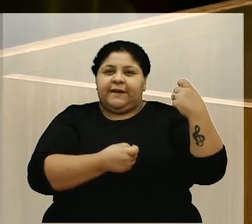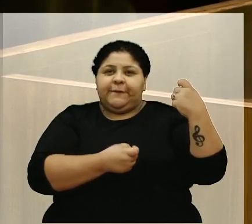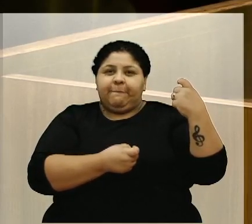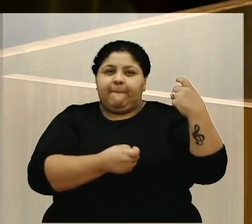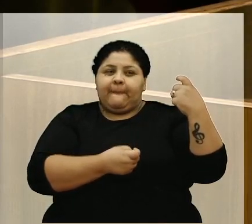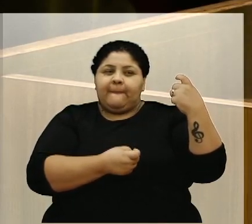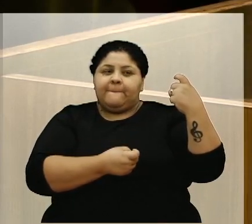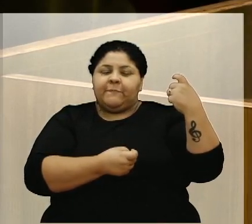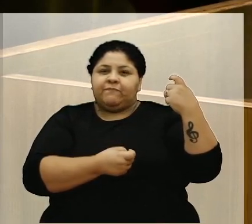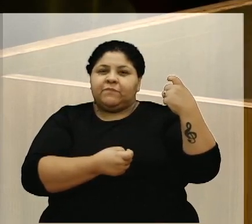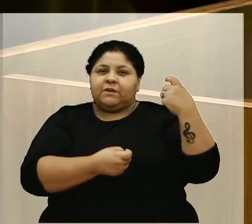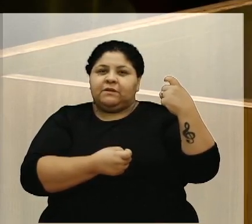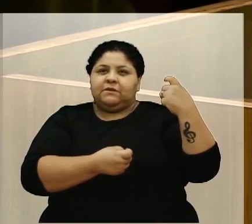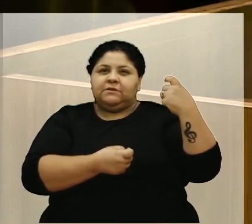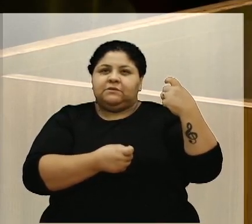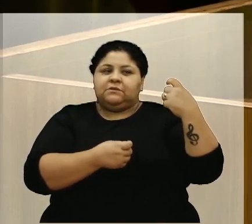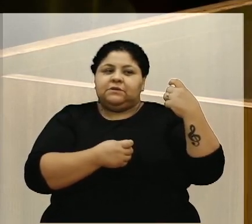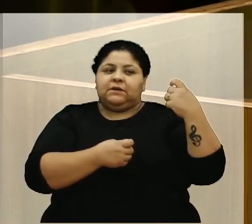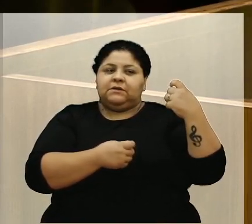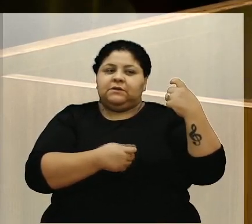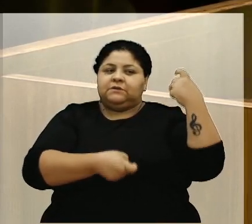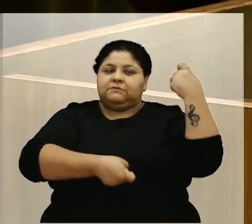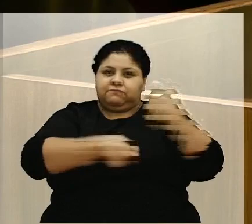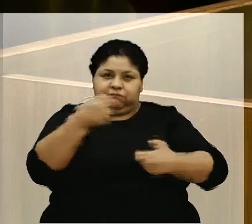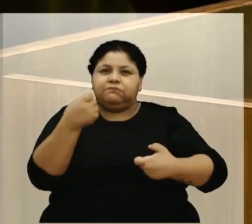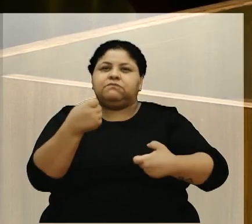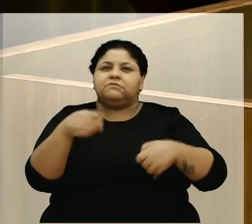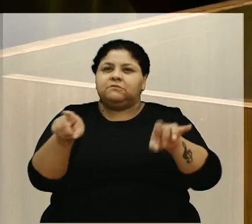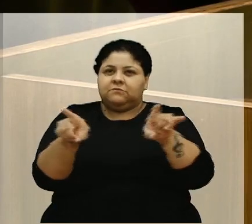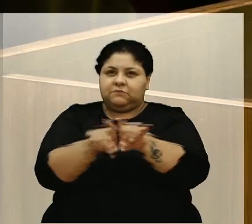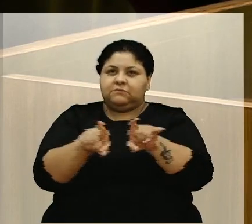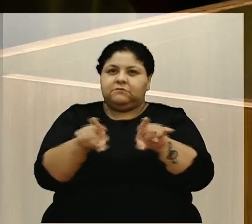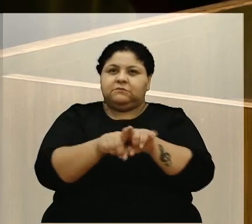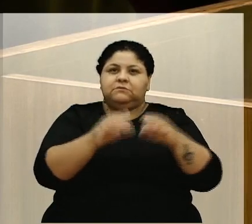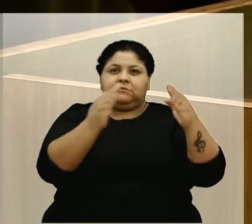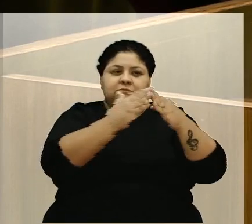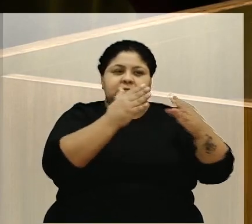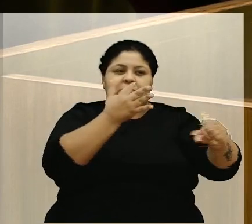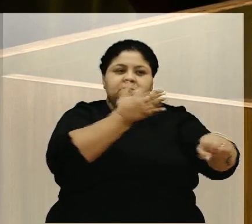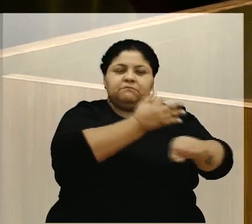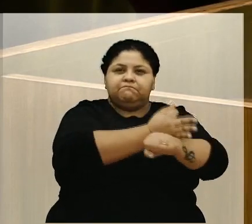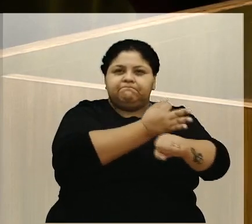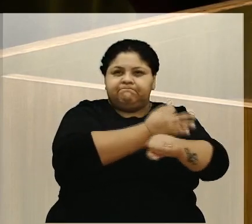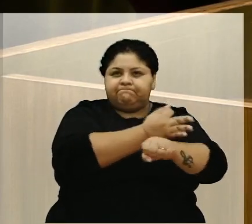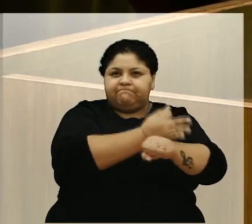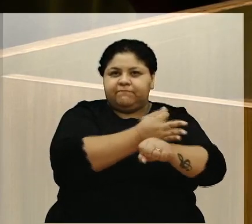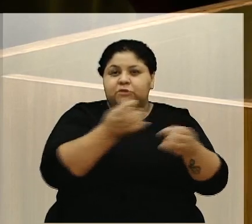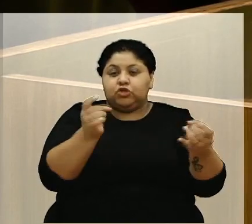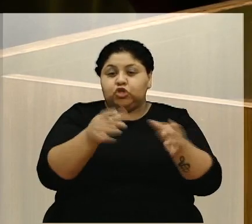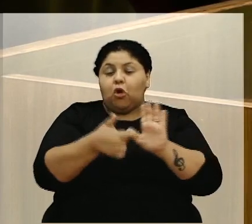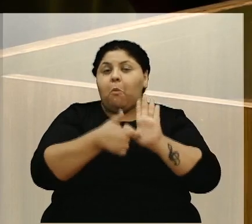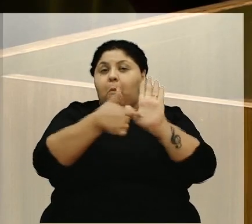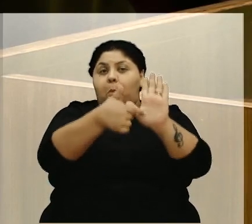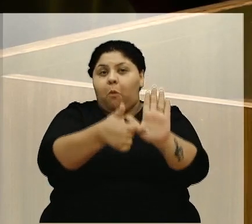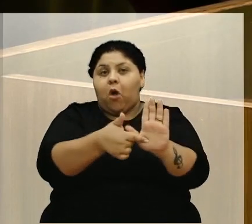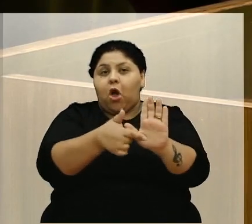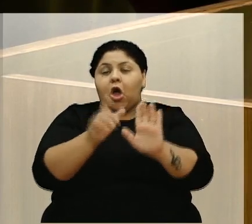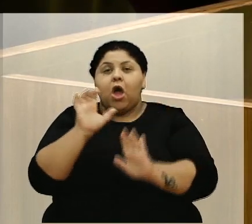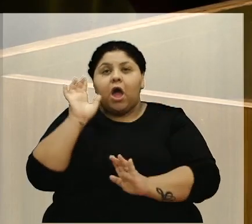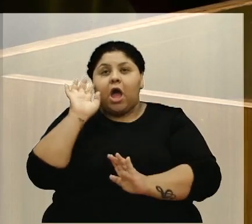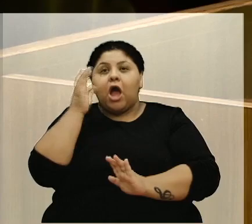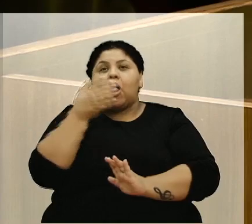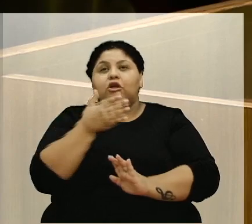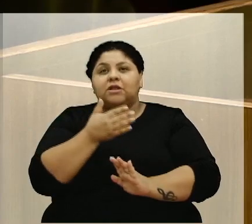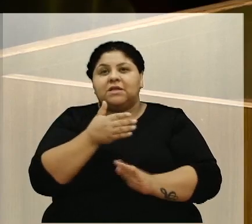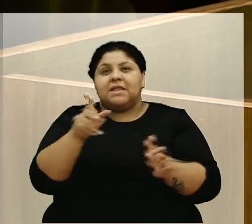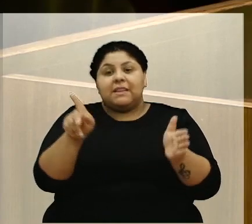por familiares, né, que eu digo assim, esses abrigos só mostraram aquilo que muitas vezes acontecia na própria